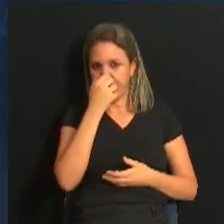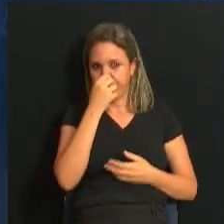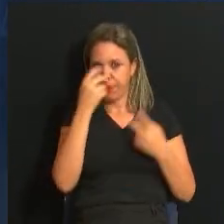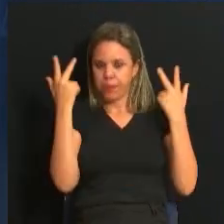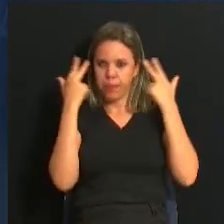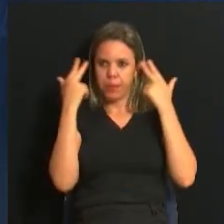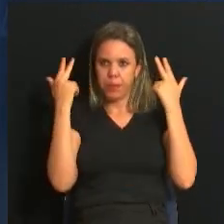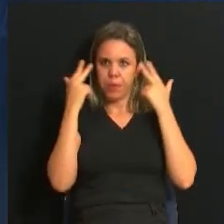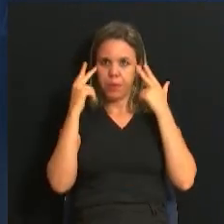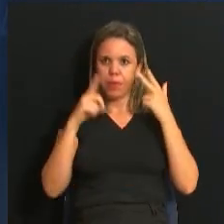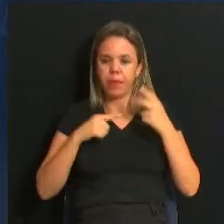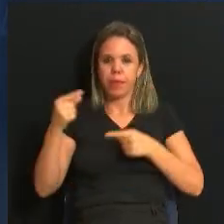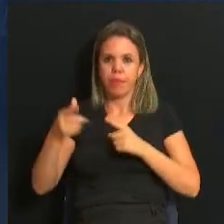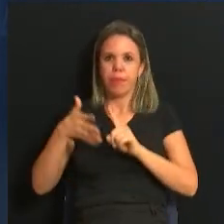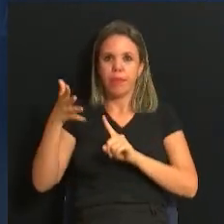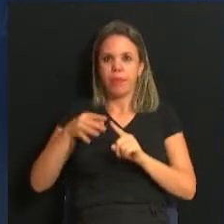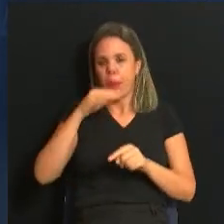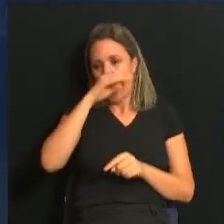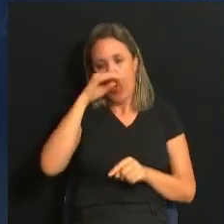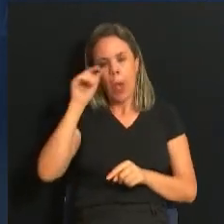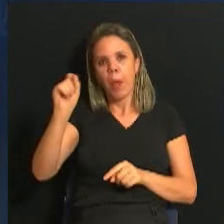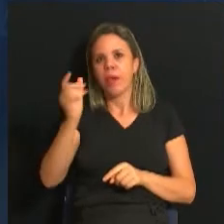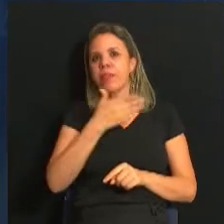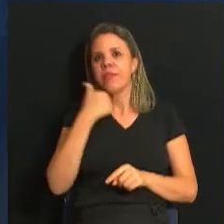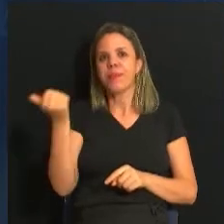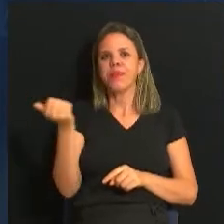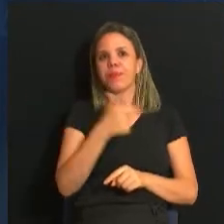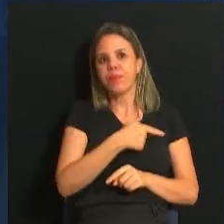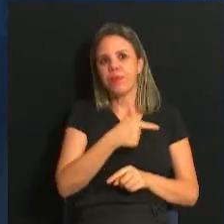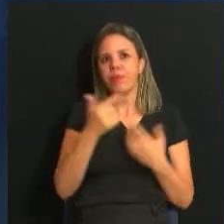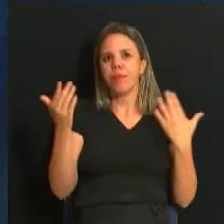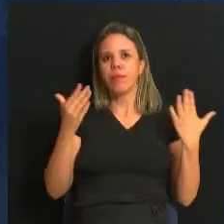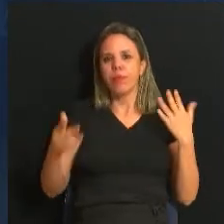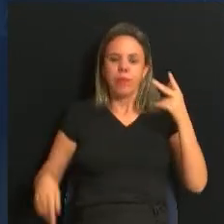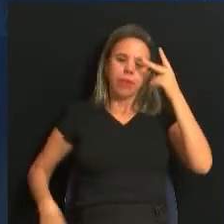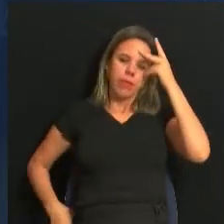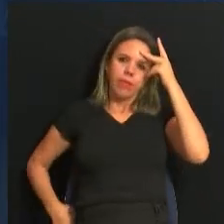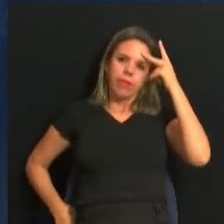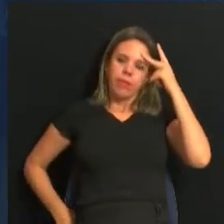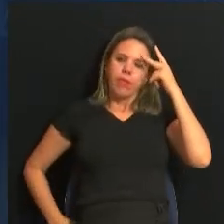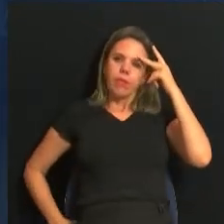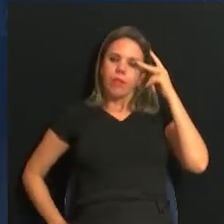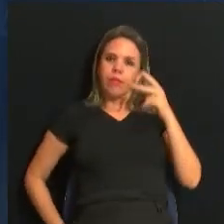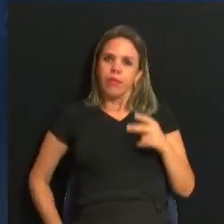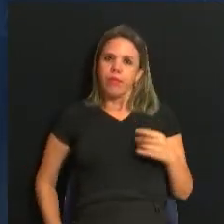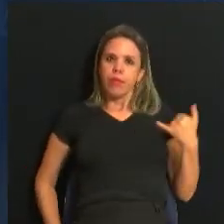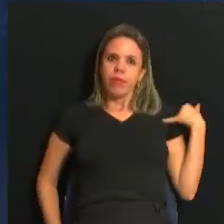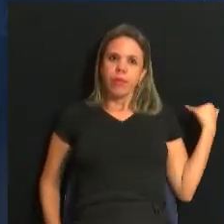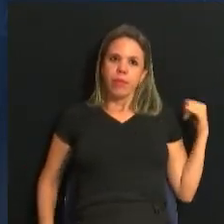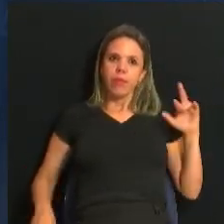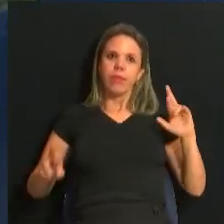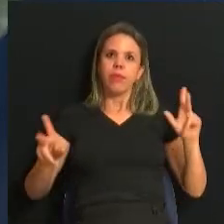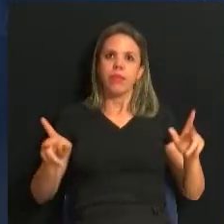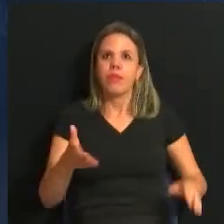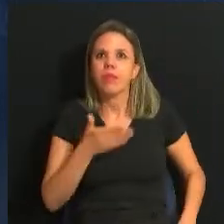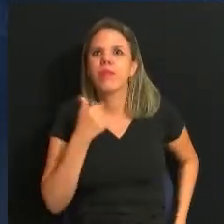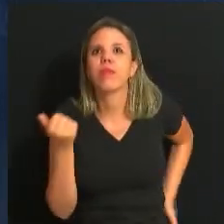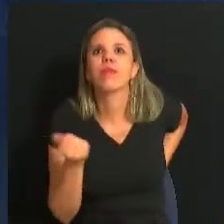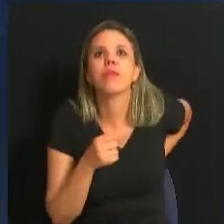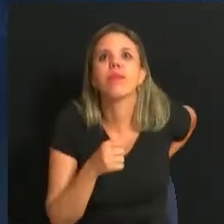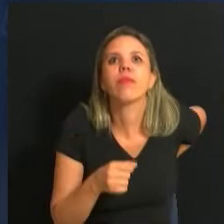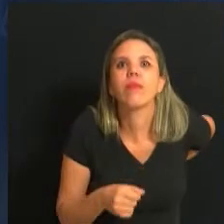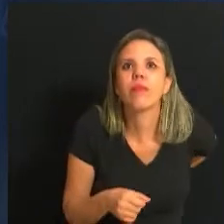termos discussões de quem é melhor. Às vezes compara pessoas até de gerações diferentes. Então, quem é melhor, o Zidane